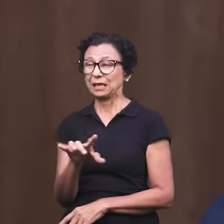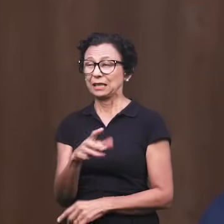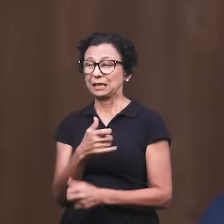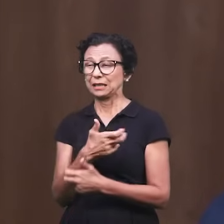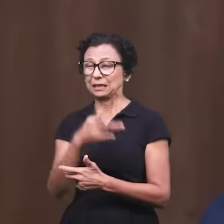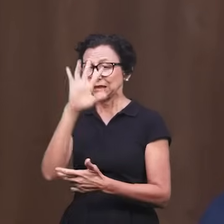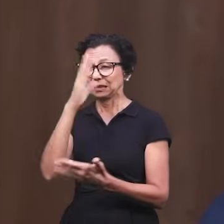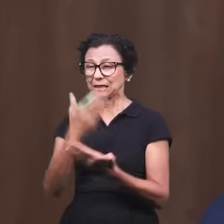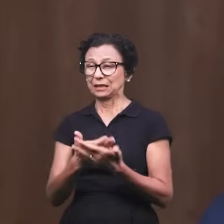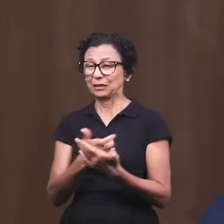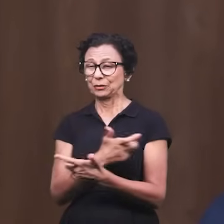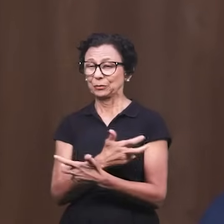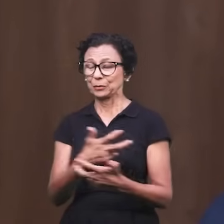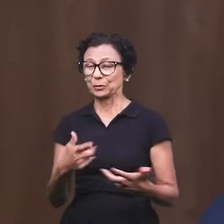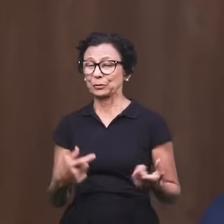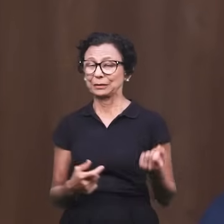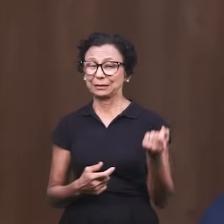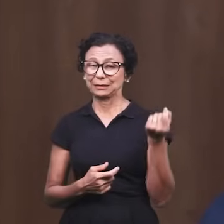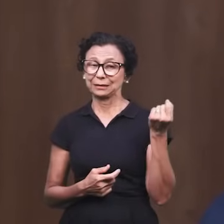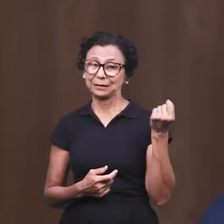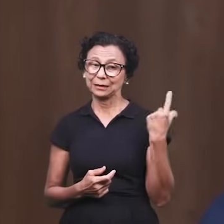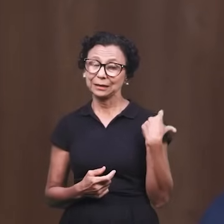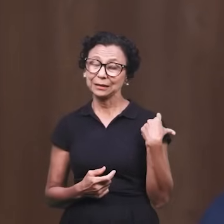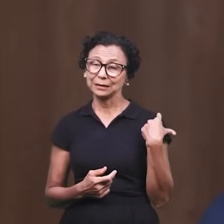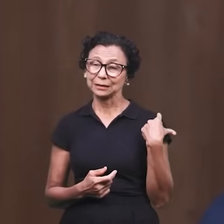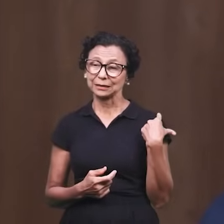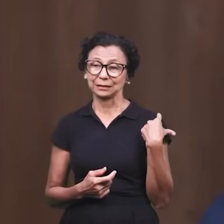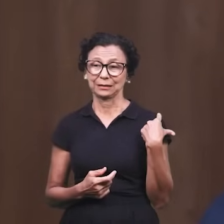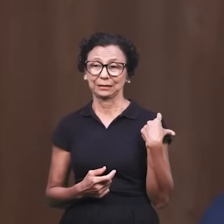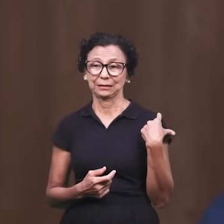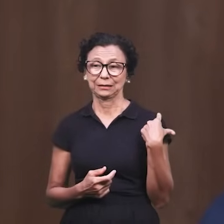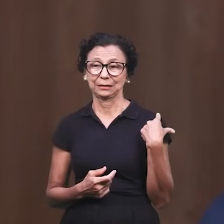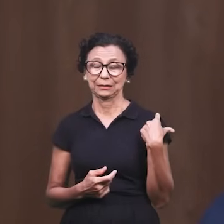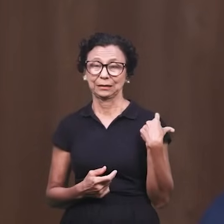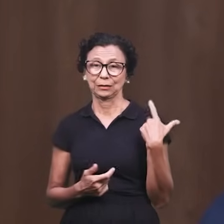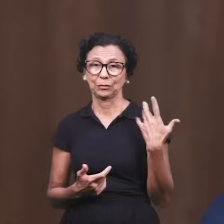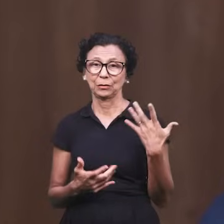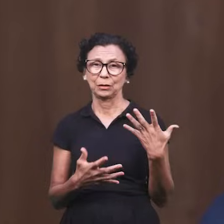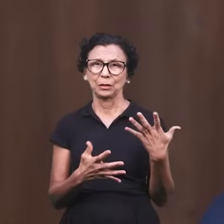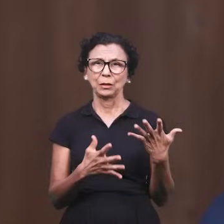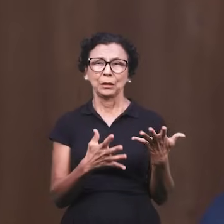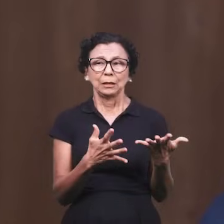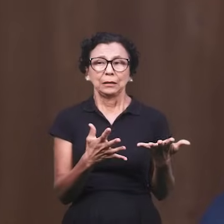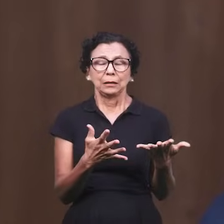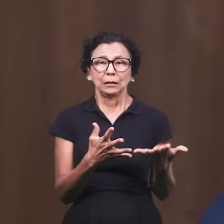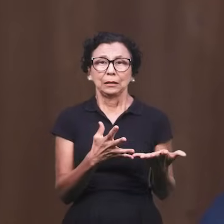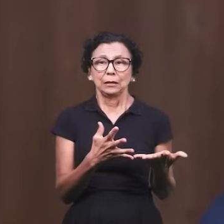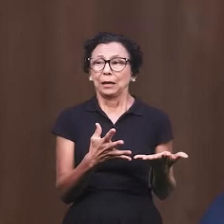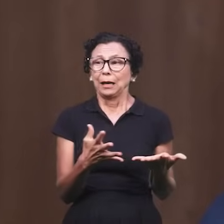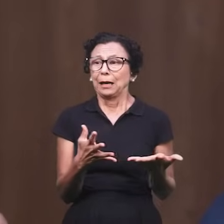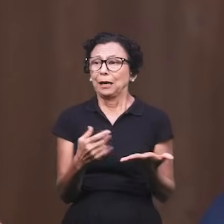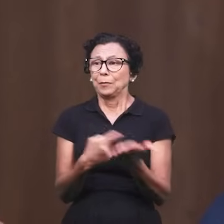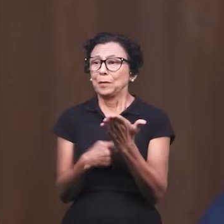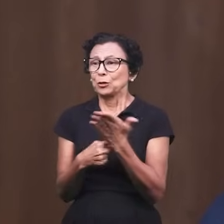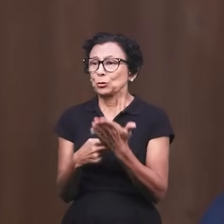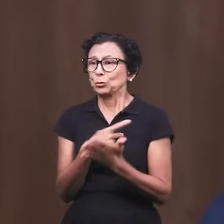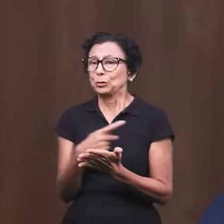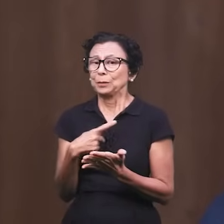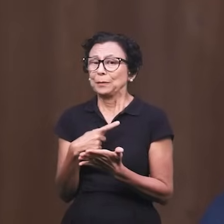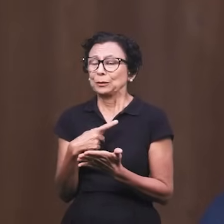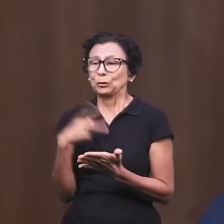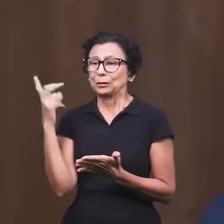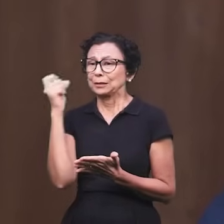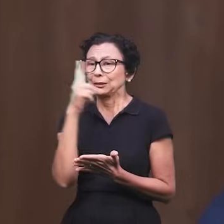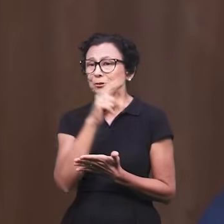que ele crê. É aquilo que eu disse, é comunhão entre a luz e as trevas. E ela mesmo procurou e disse assim, agora me ajuda, pastor, porque